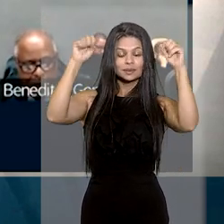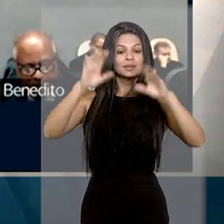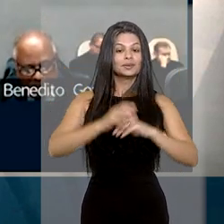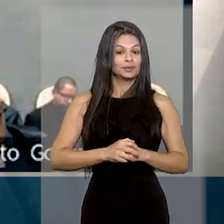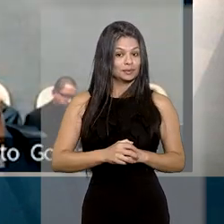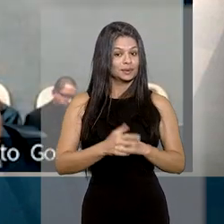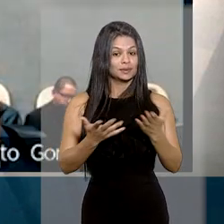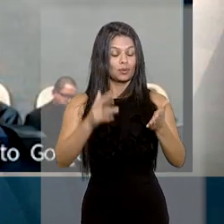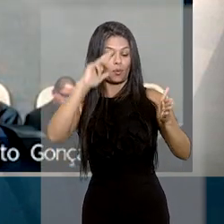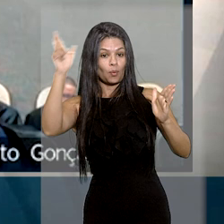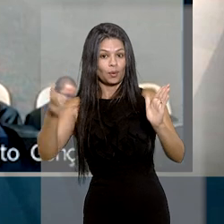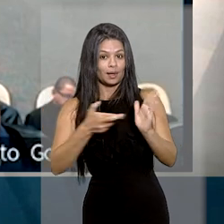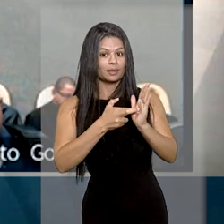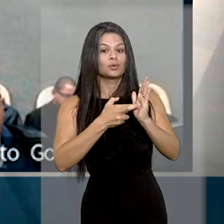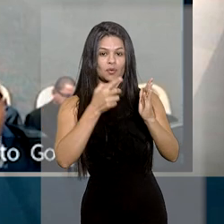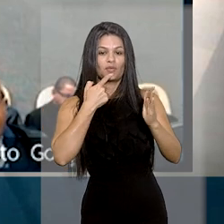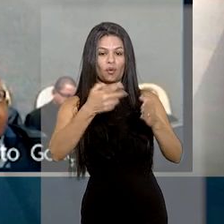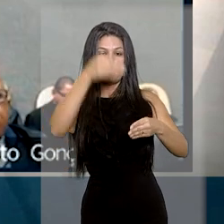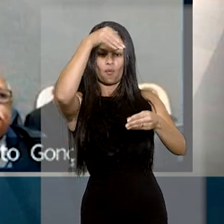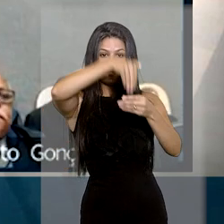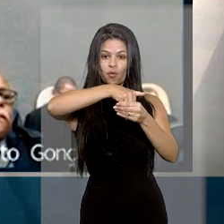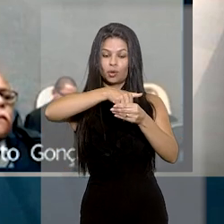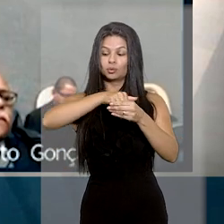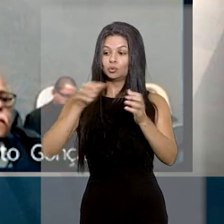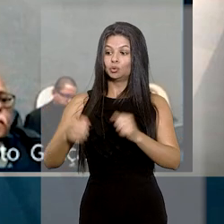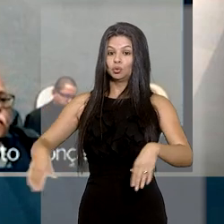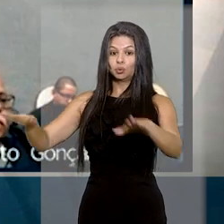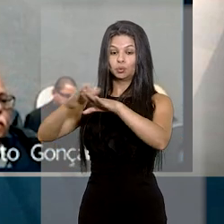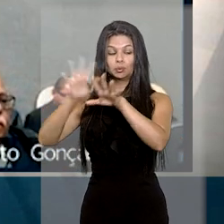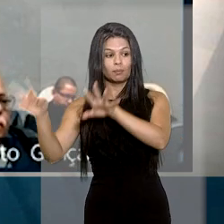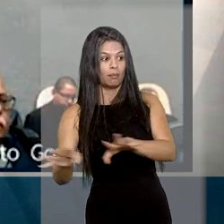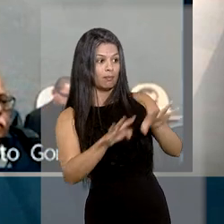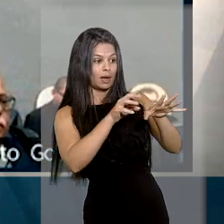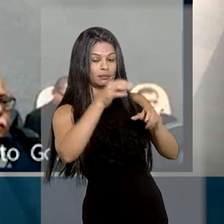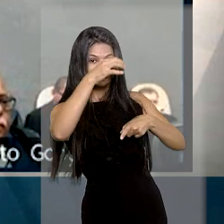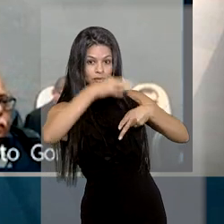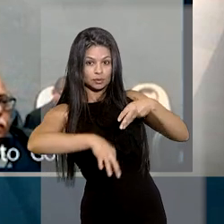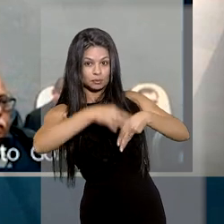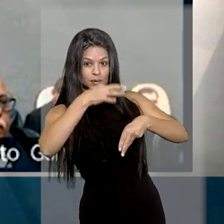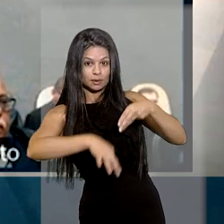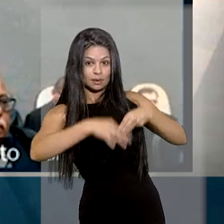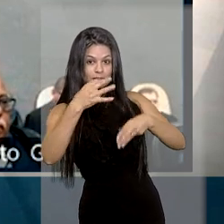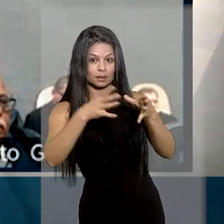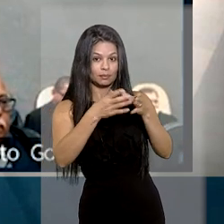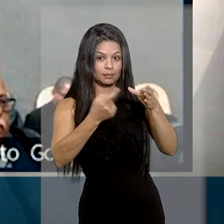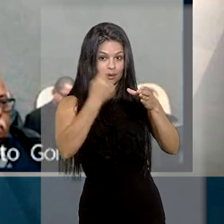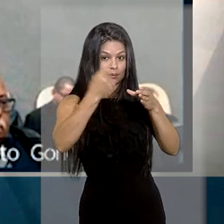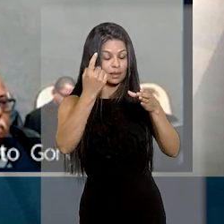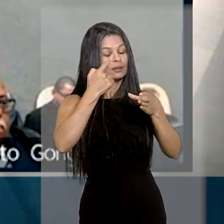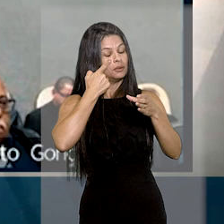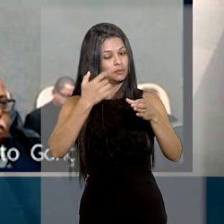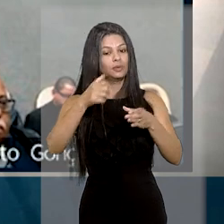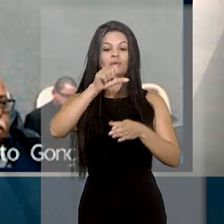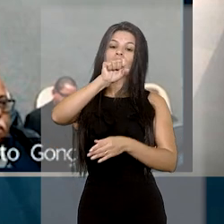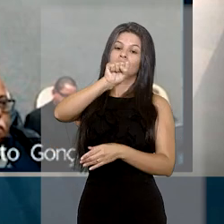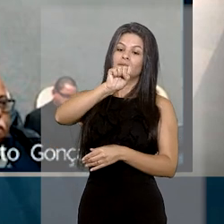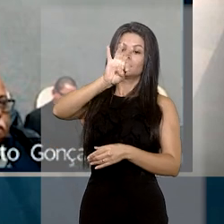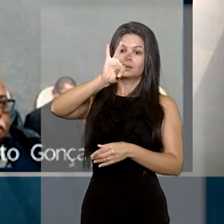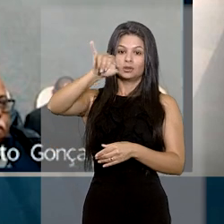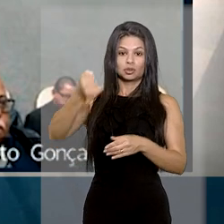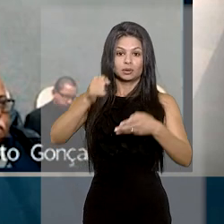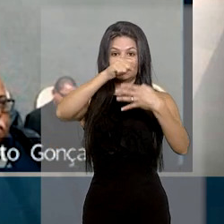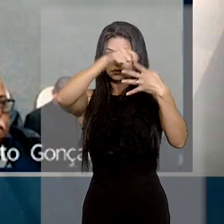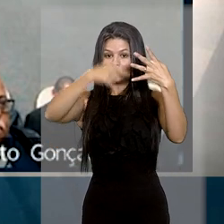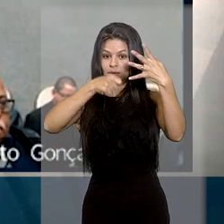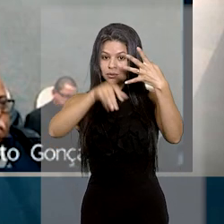quarta região o relator que teve o voto acompanhado pelos ministros da primeira sessão indicou ainda que a jurisprudência do STJ é